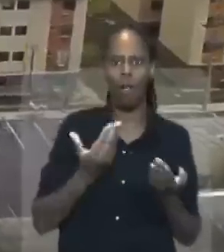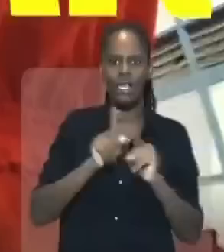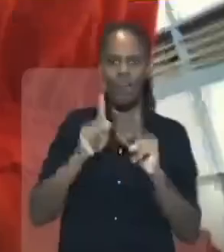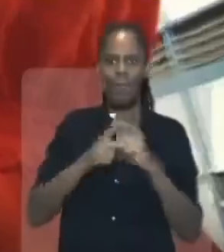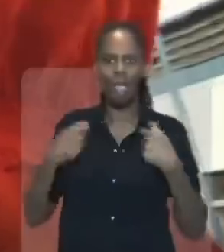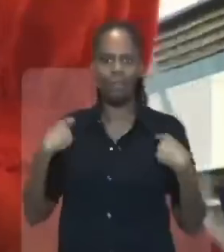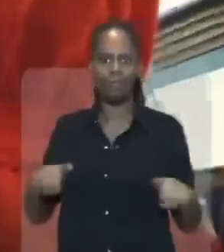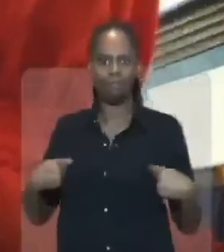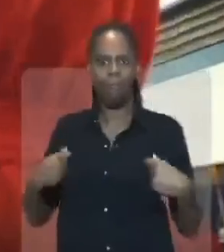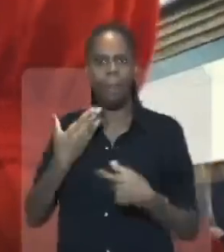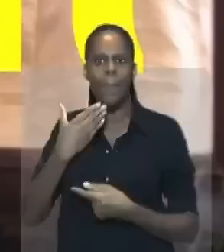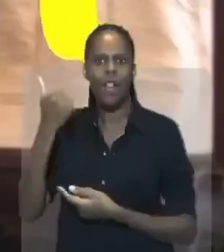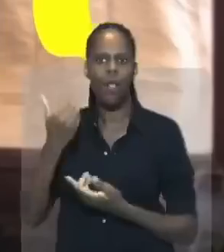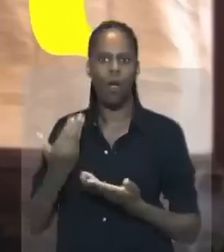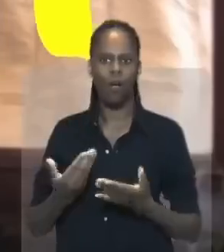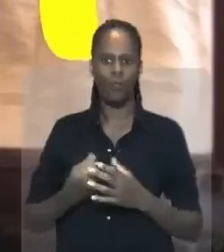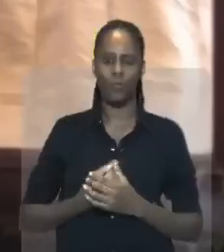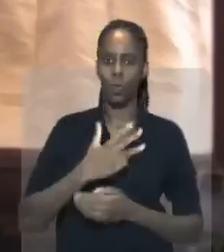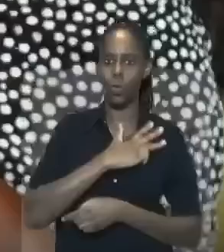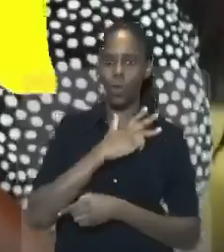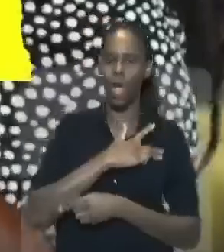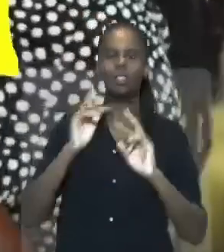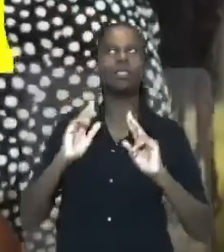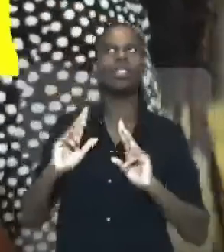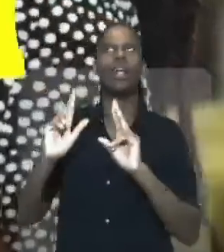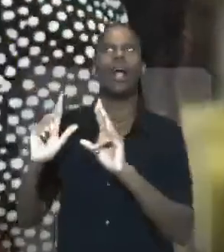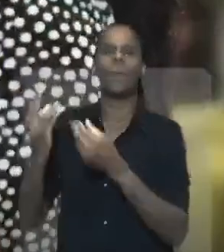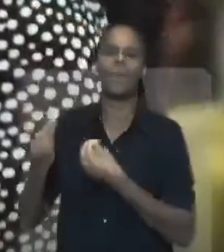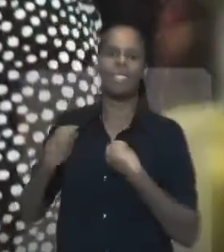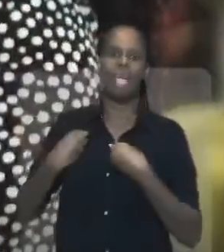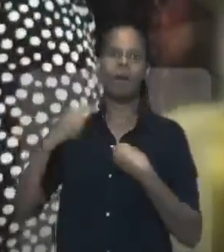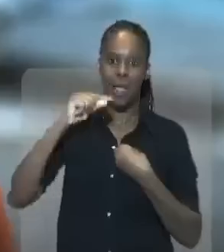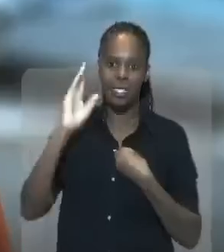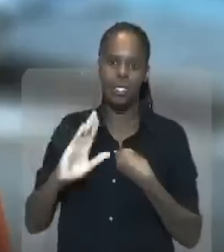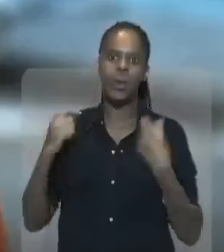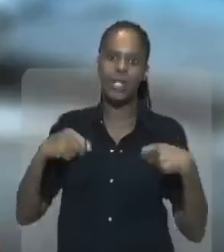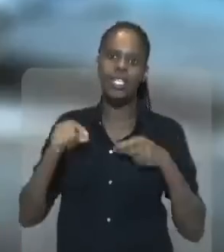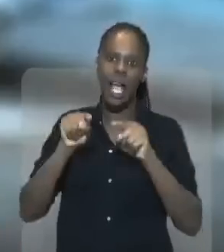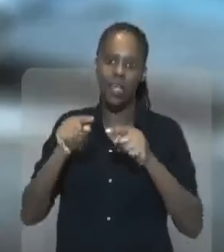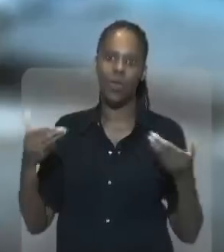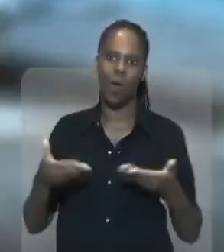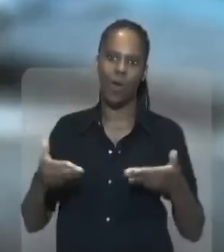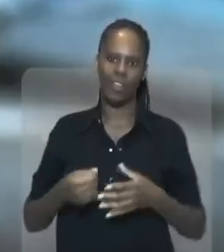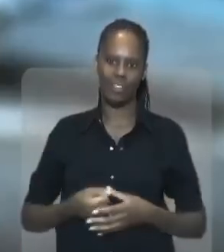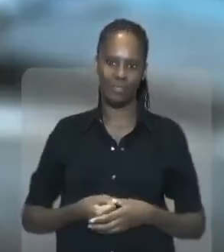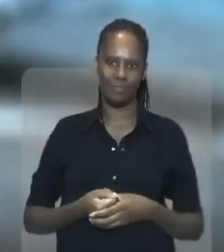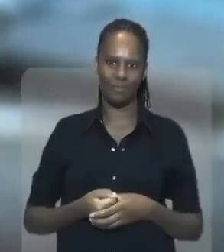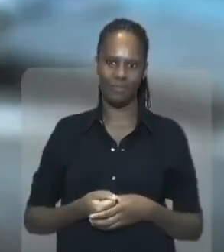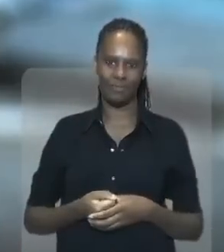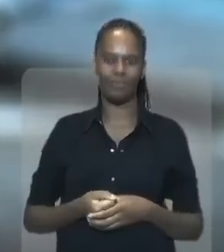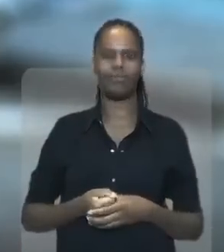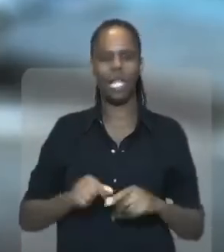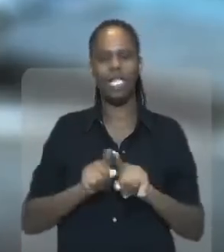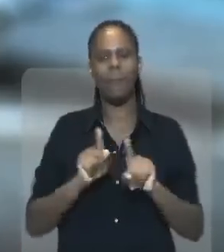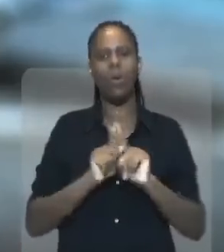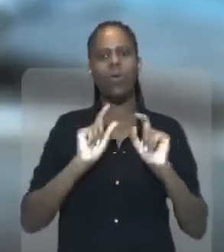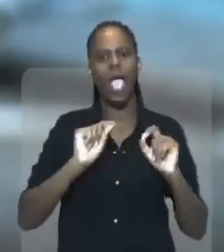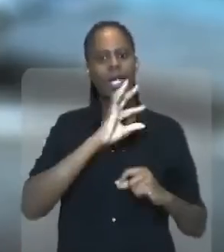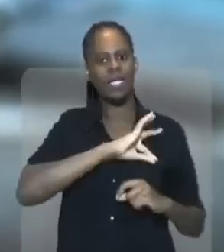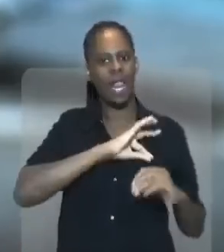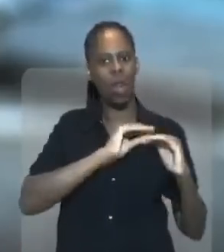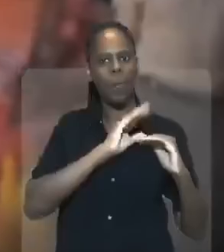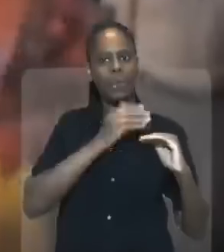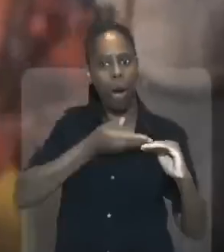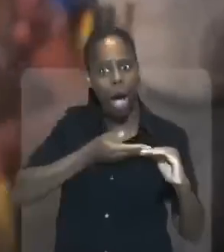melhor, trabalhar melhor, ganhar melhor, se vestir melhor. Lula traz muita esperança e é isso que o Brasil está precisando agora,